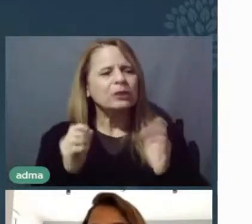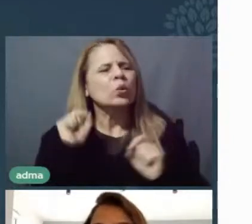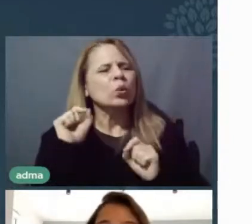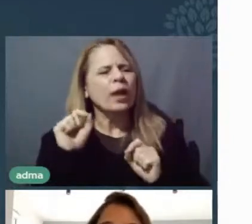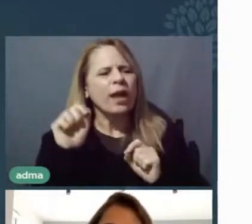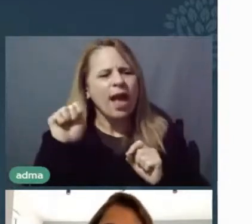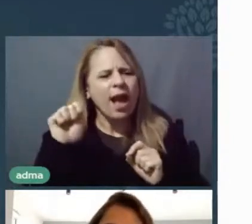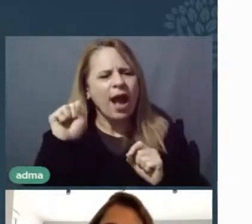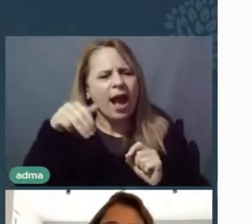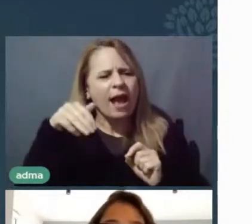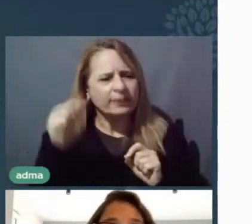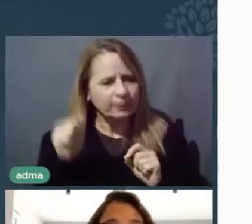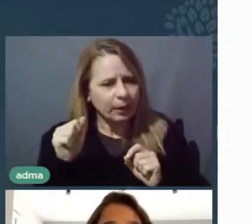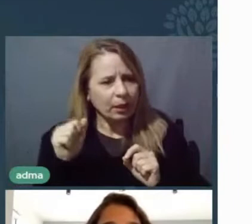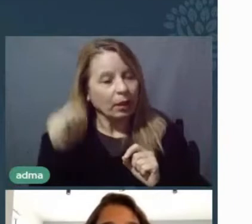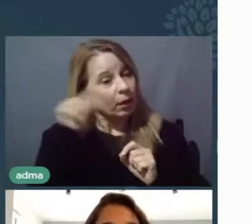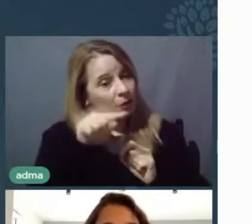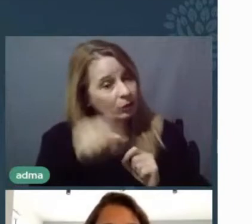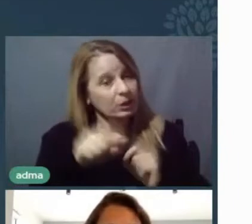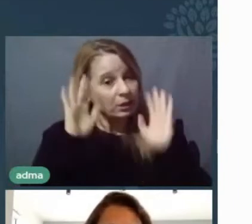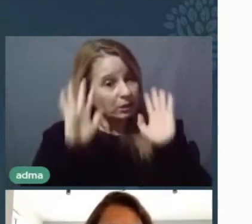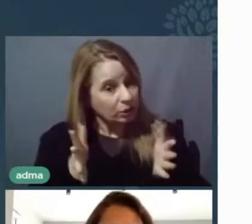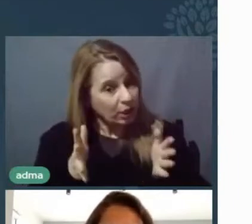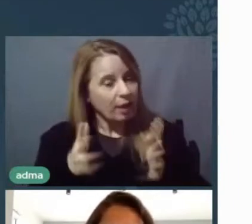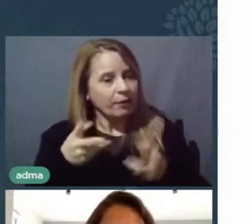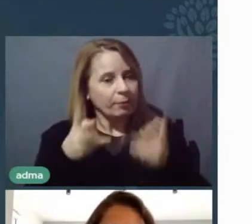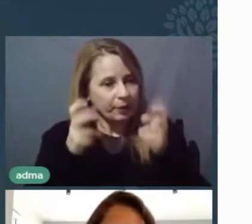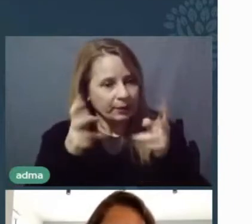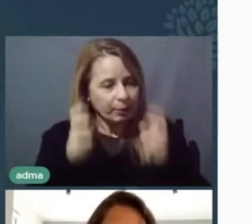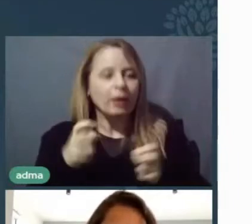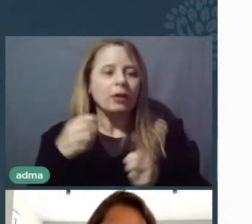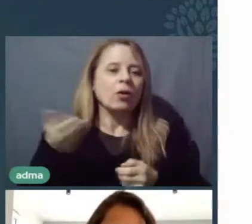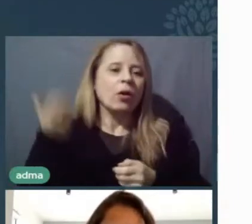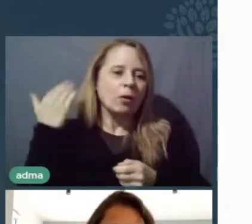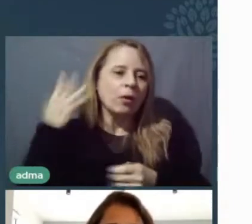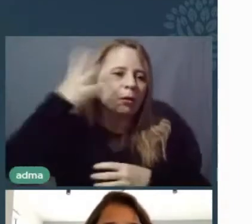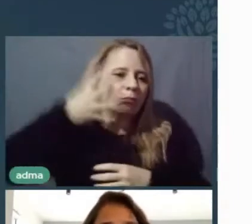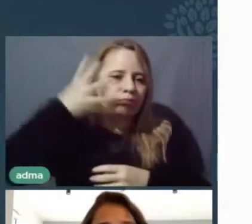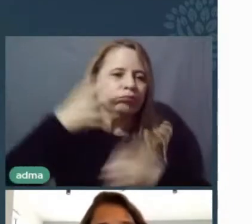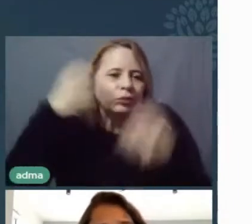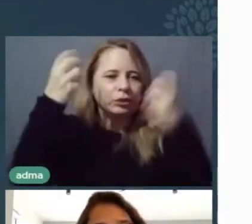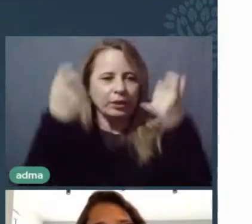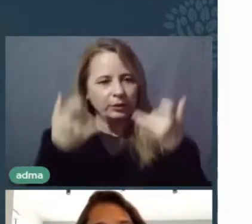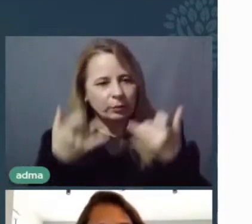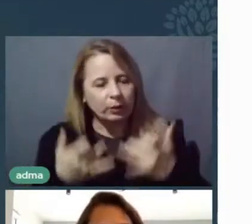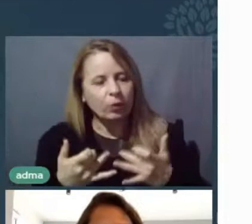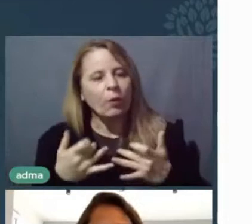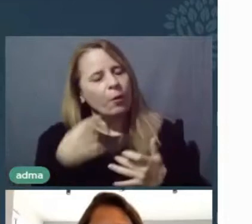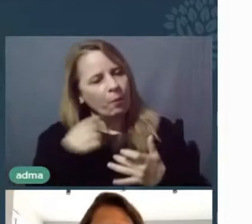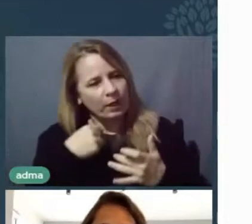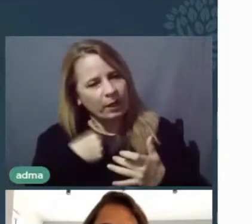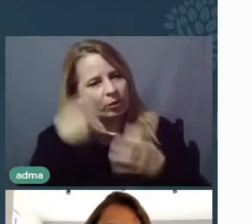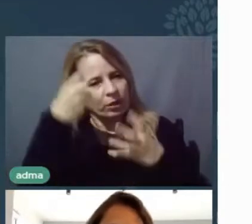crônica, vocês já ouviram muito sobre essa doença nas aulas que antecederam a essa, mas eu gostaria de trazer alguns